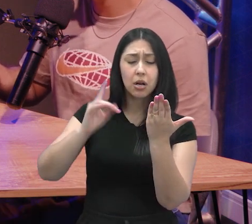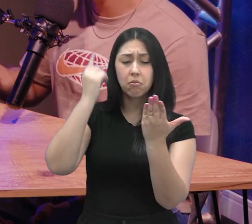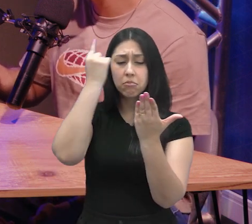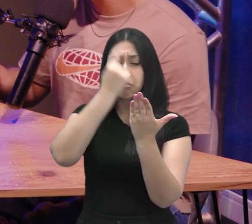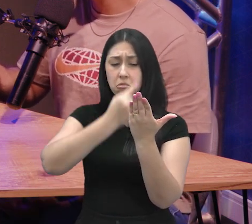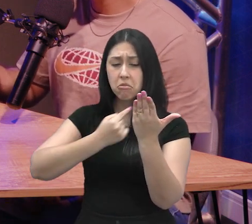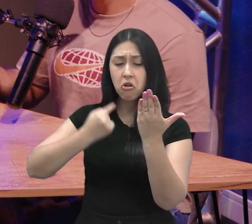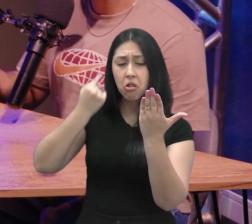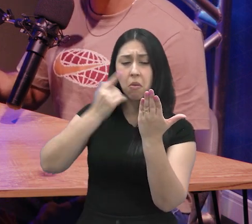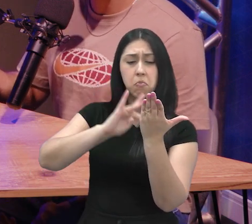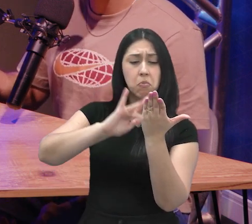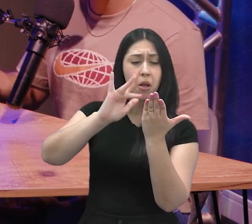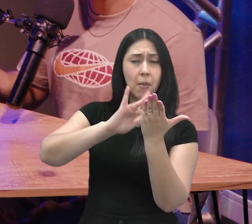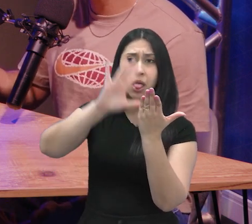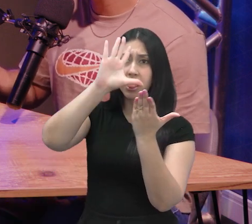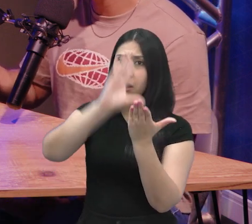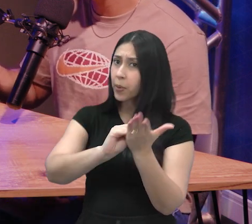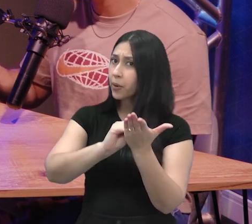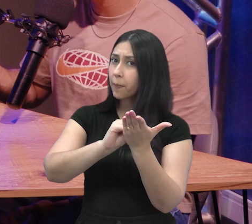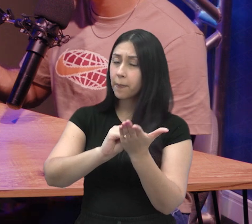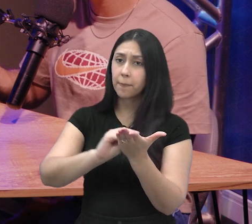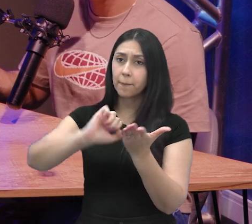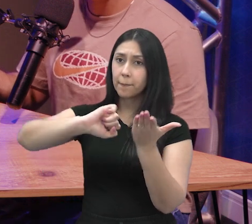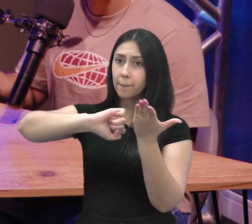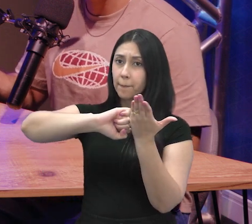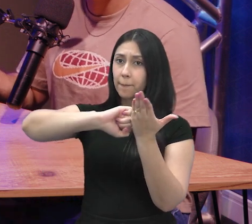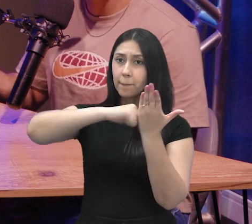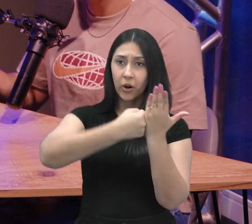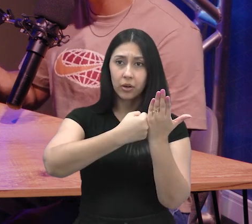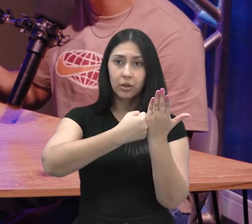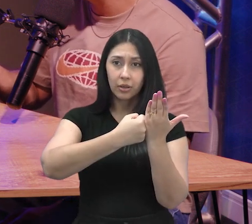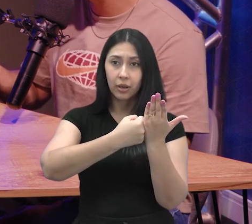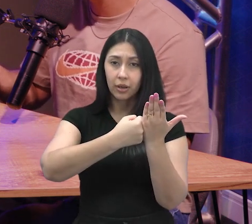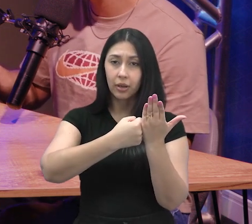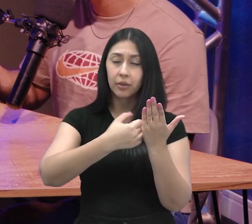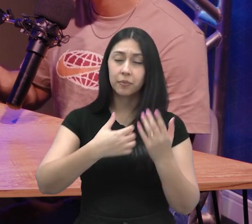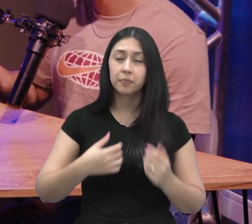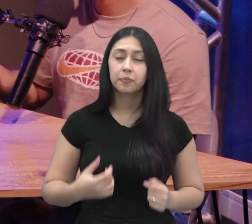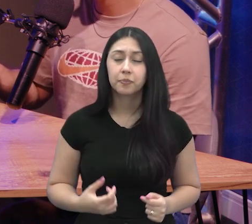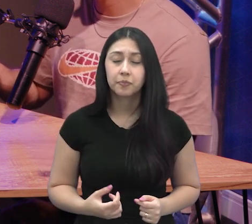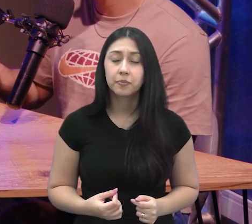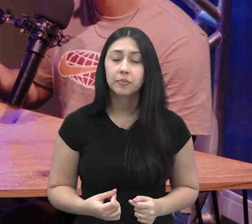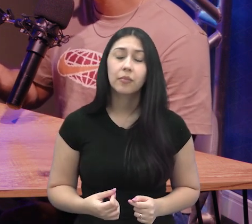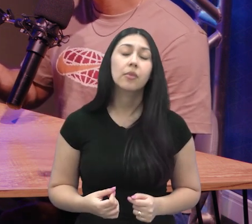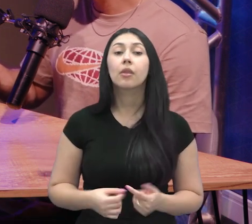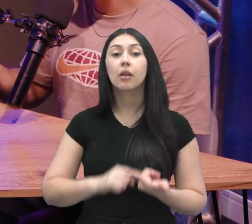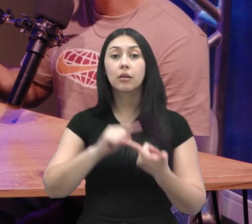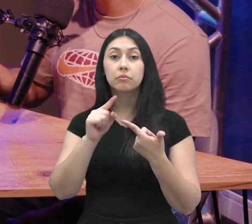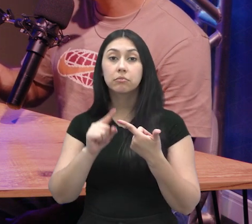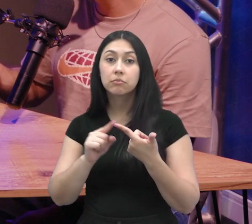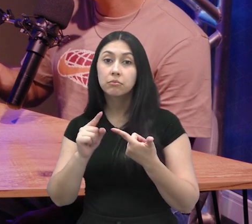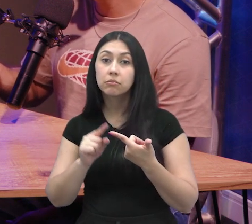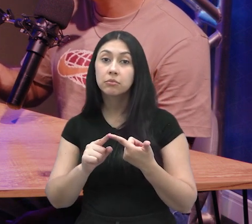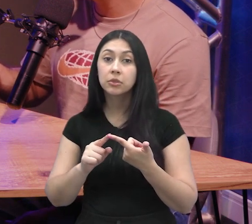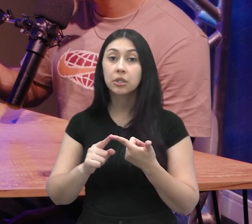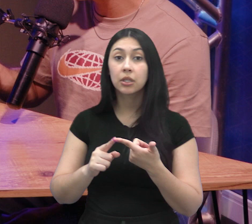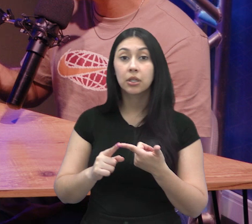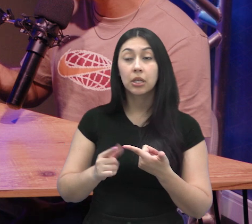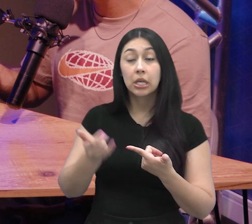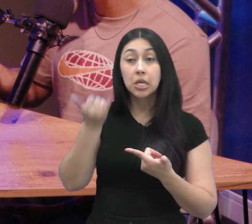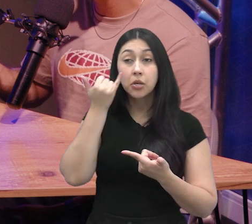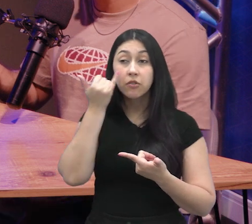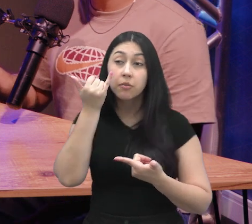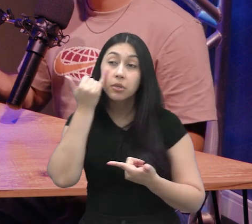restringem o tempo que a gente passa em redes sociais ou alguns sites específicos. Consuma notícias de